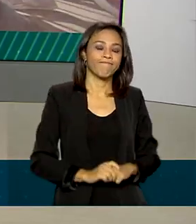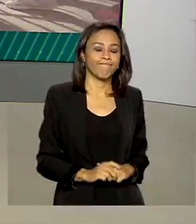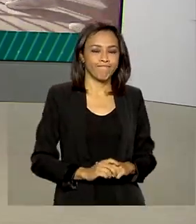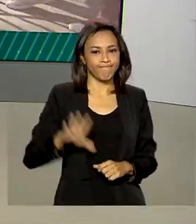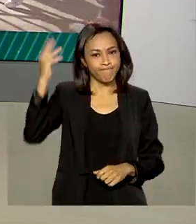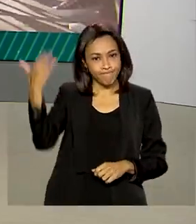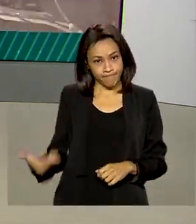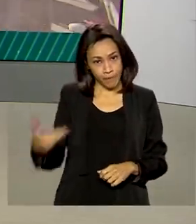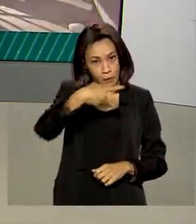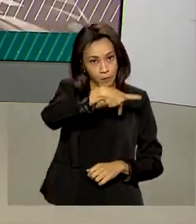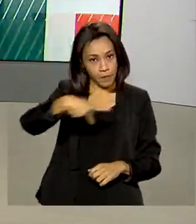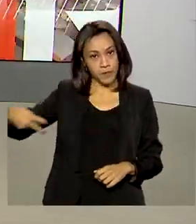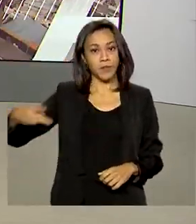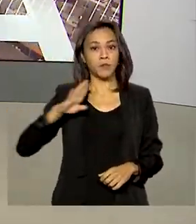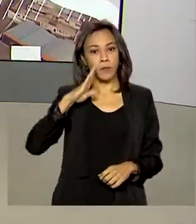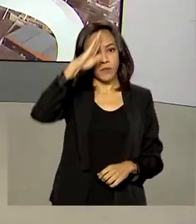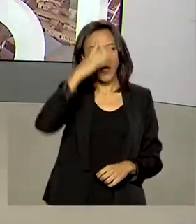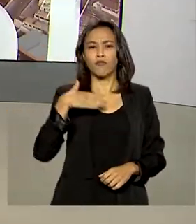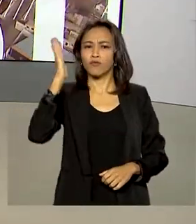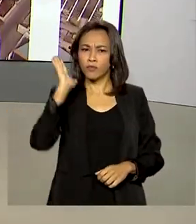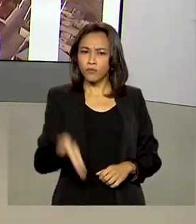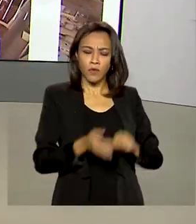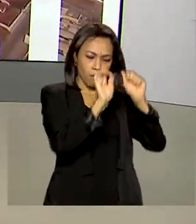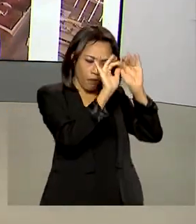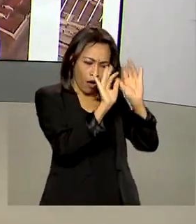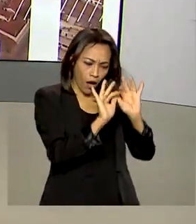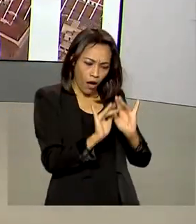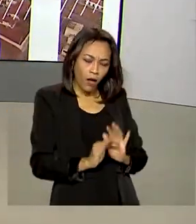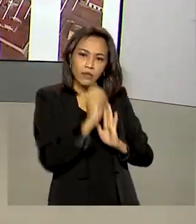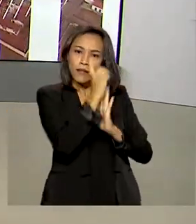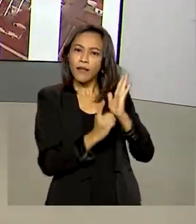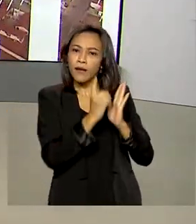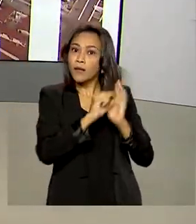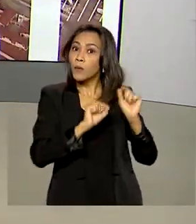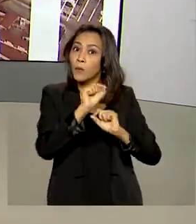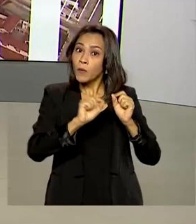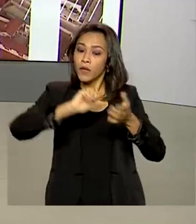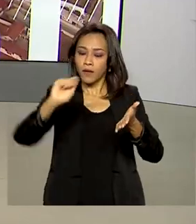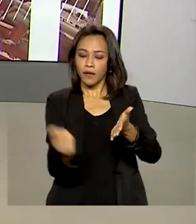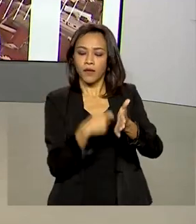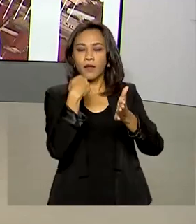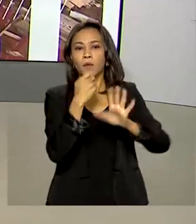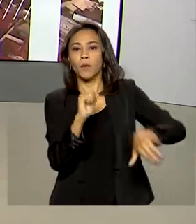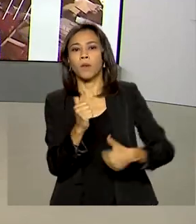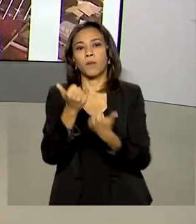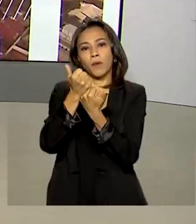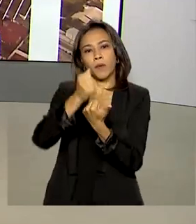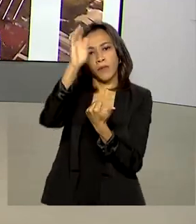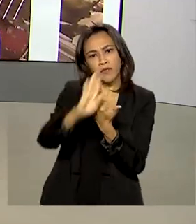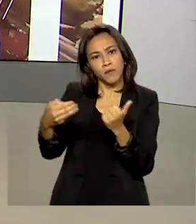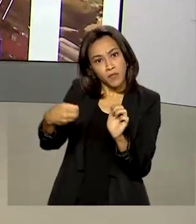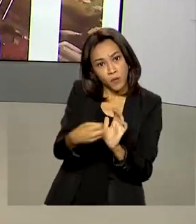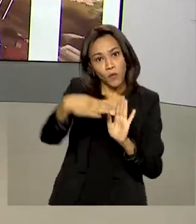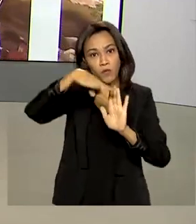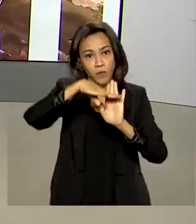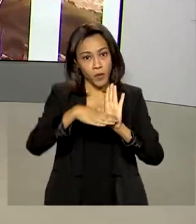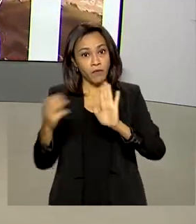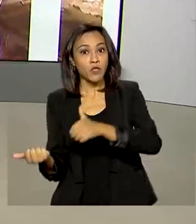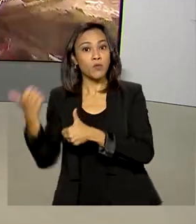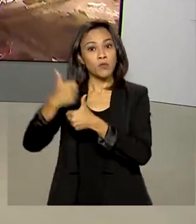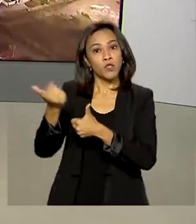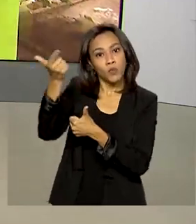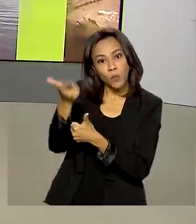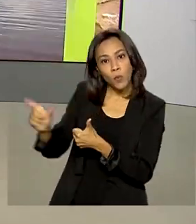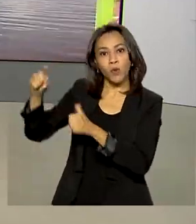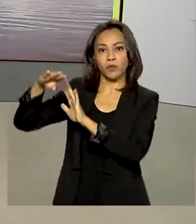e o presidente Jair bolsonaro é de um decreto que regulamenta o auxílio Brasil o novo programa social vai substituir o